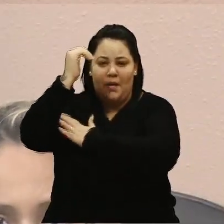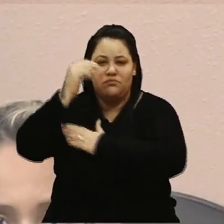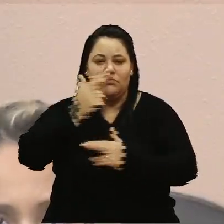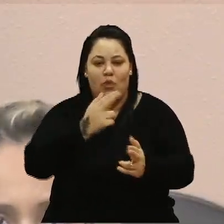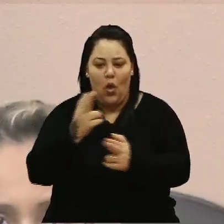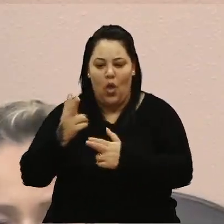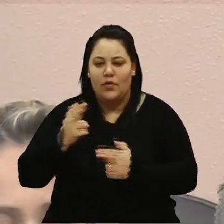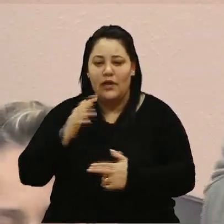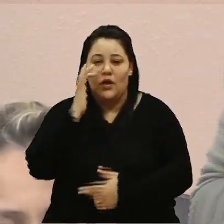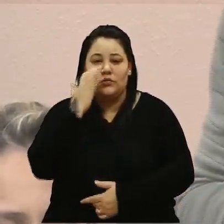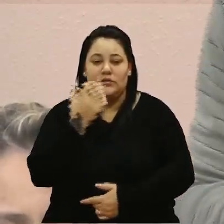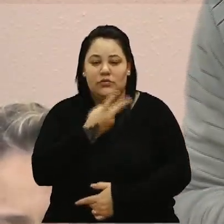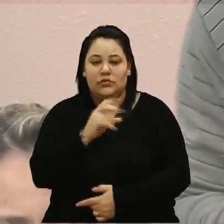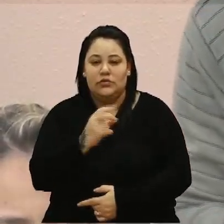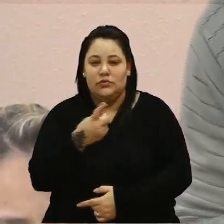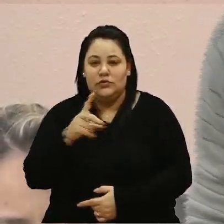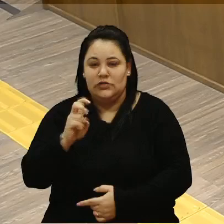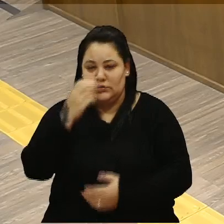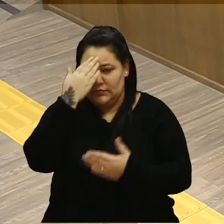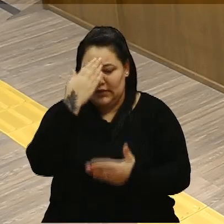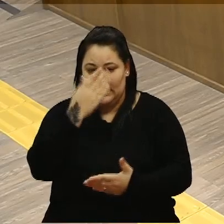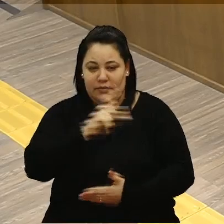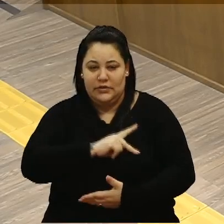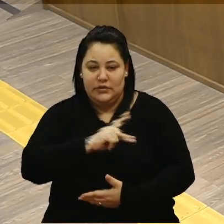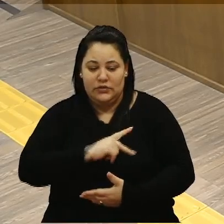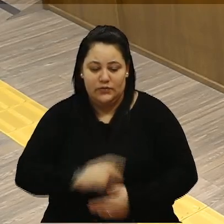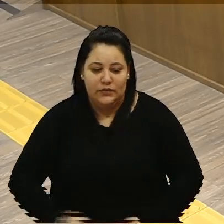em 2015. Obrigado, presidente.